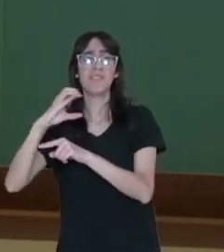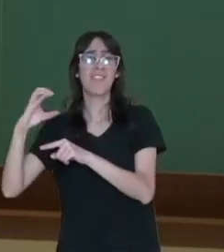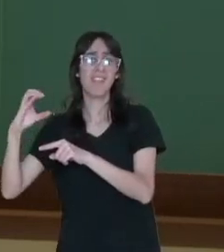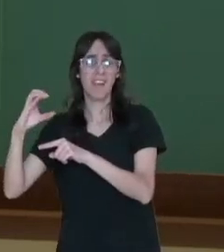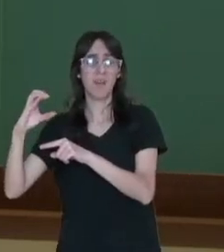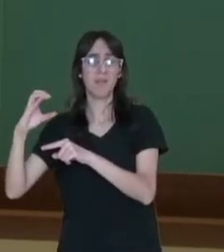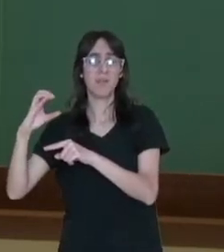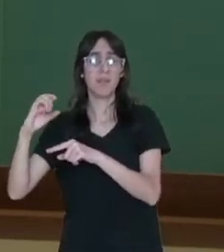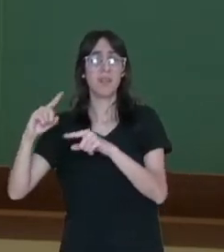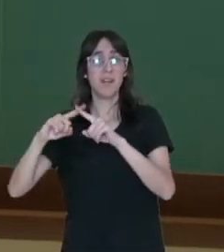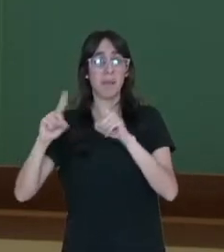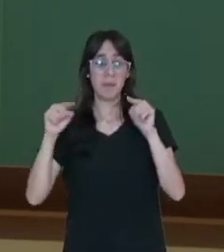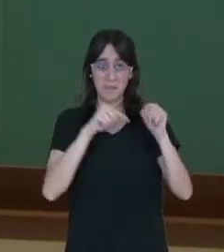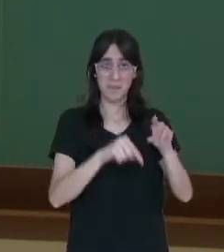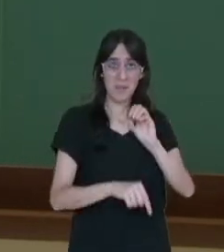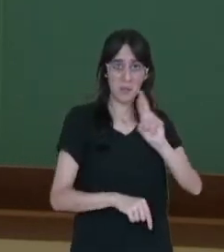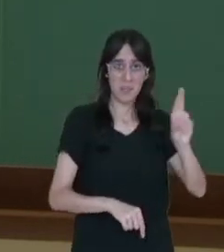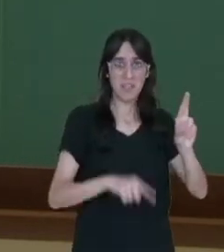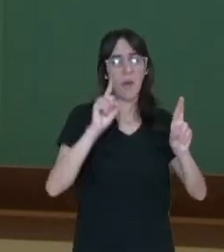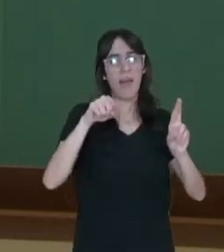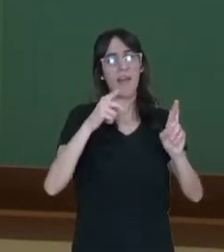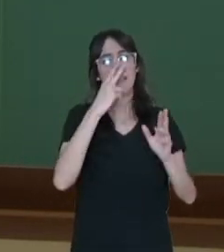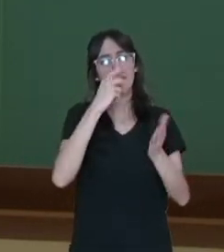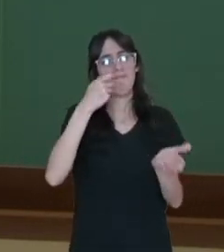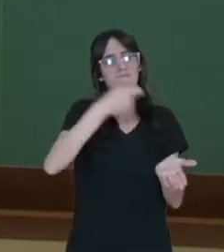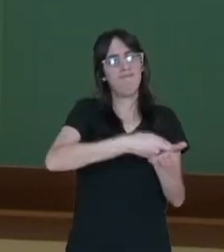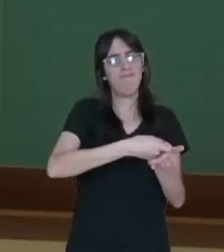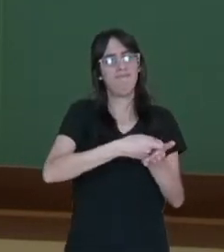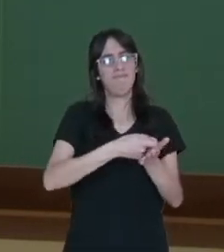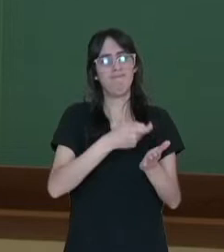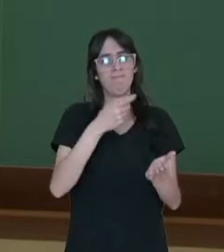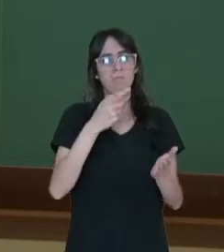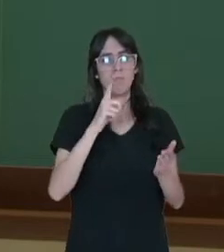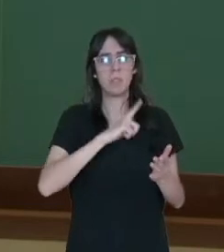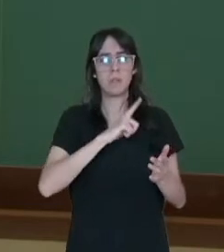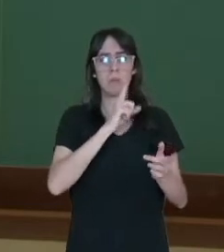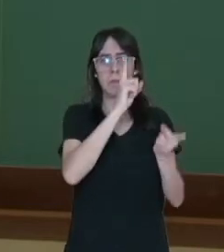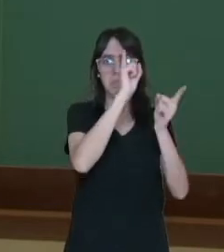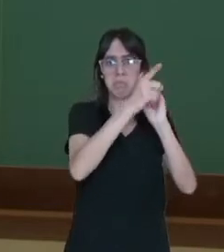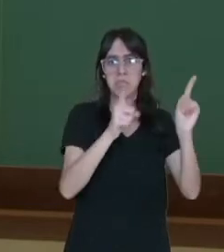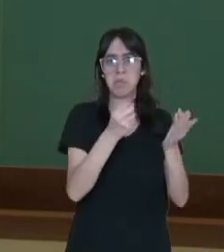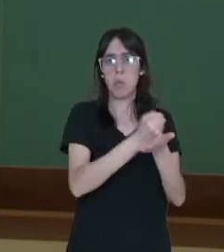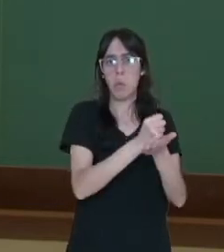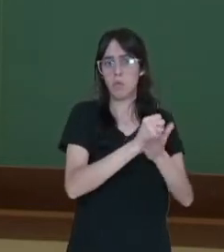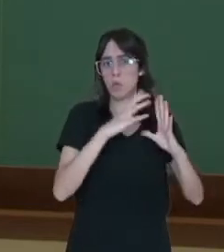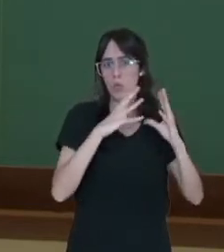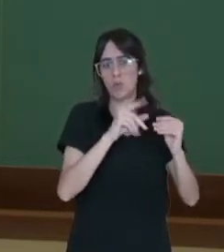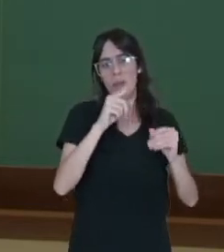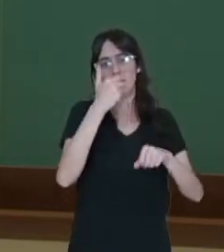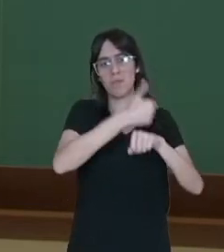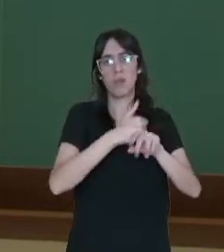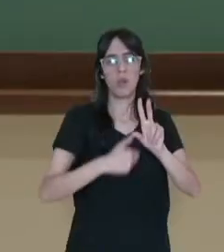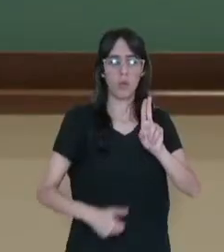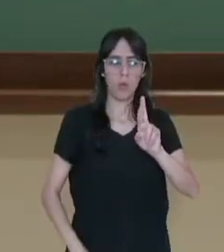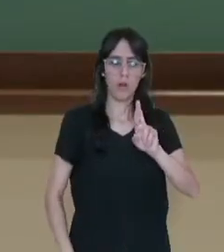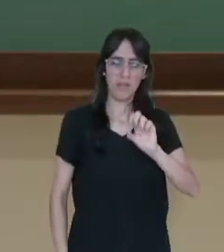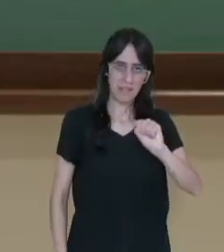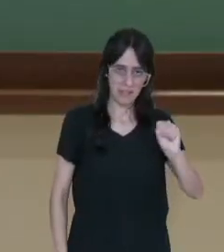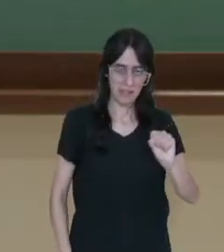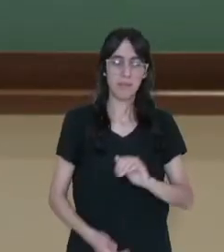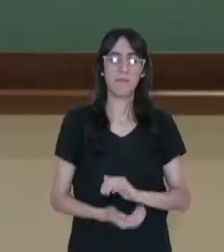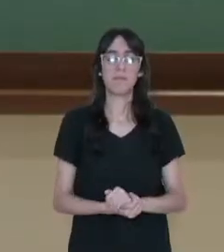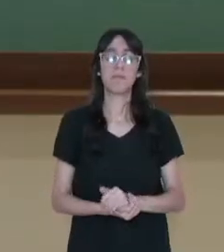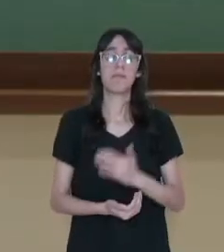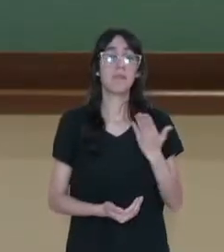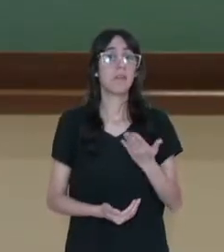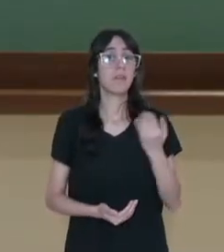Alemanha oriental, um regime mais fechado, aí, comandado pela União Soviética. E aí, muito